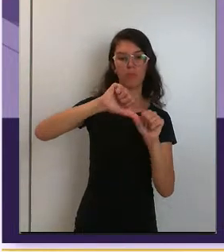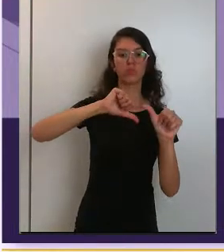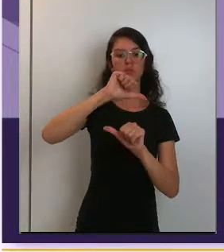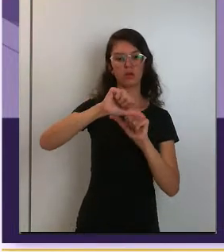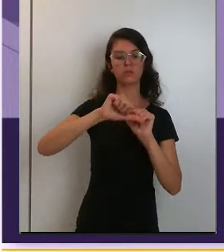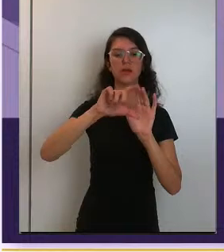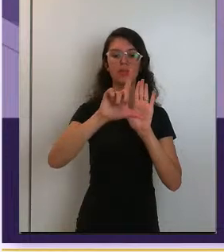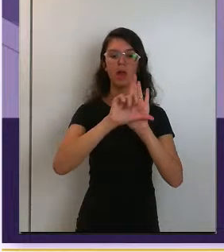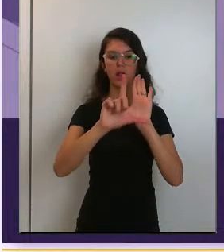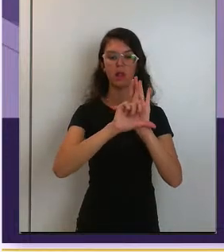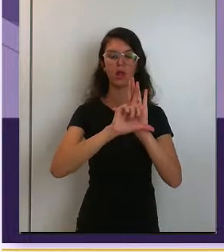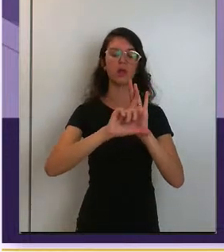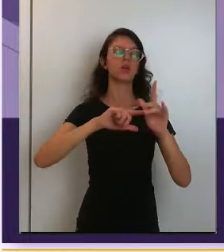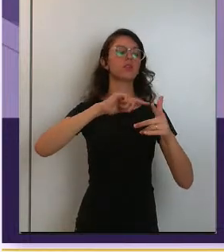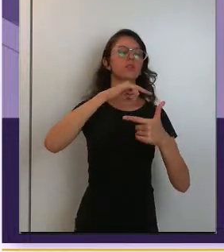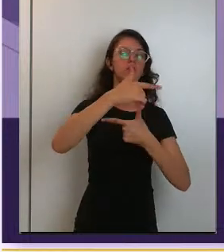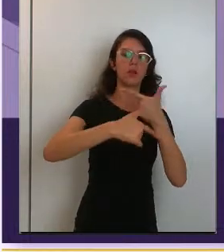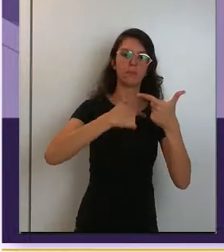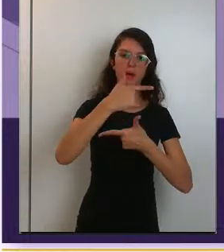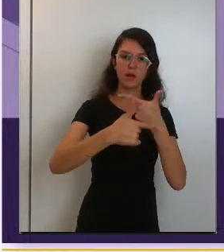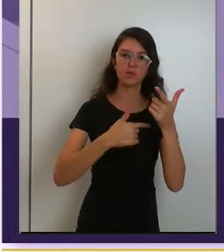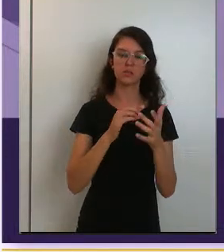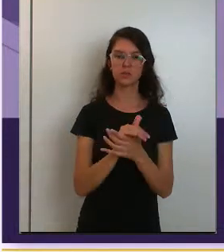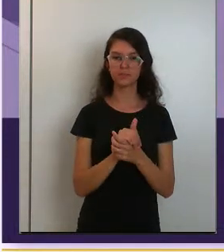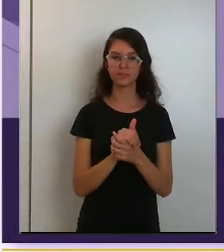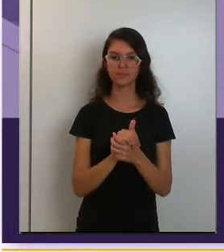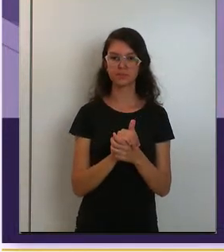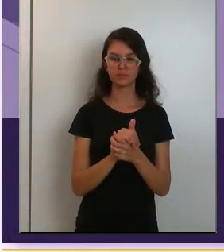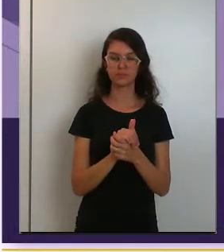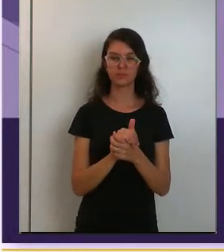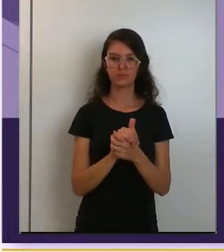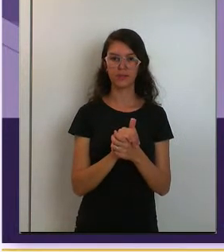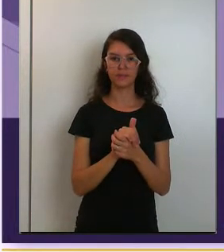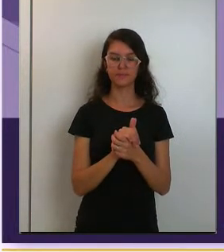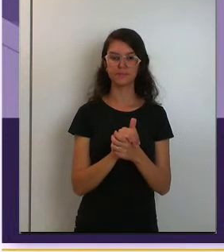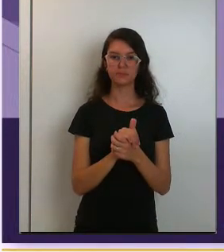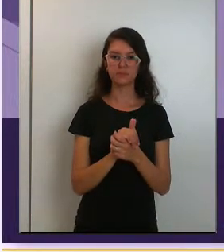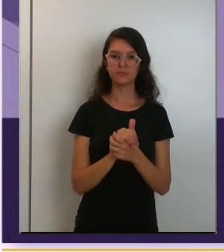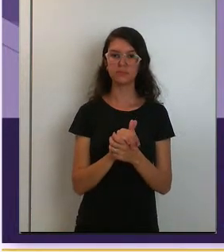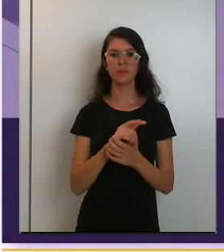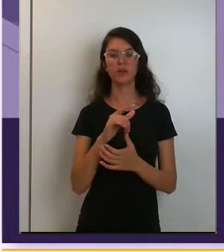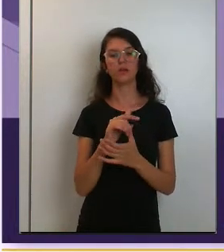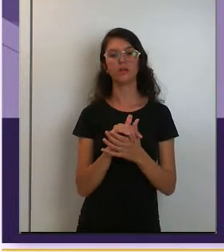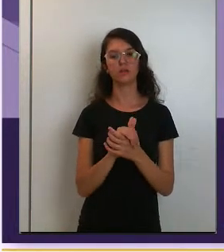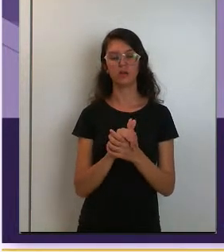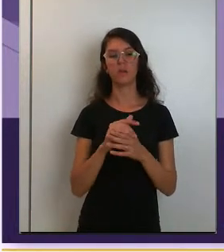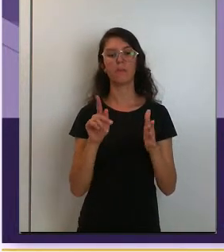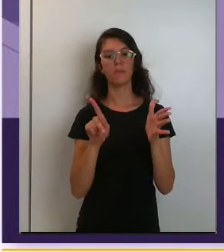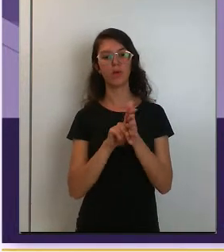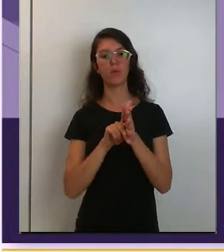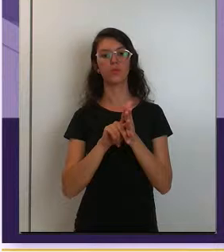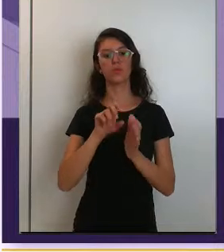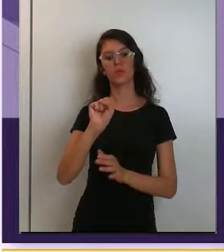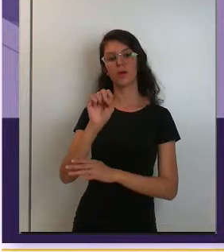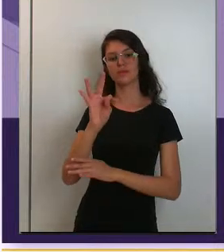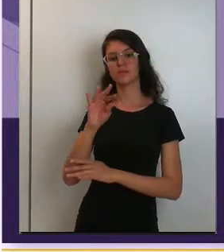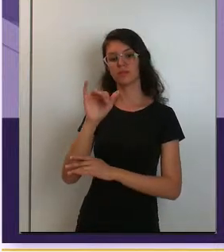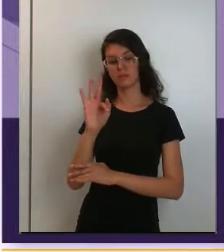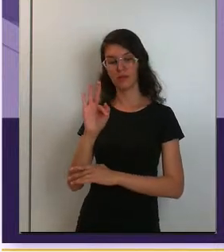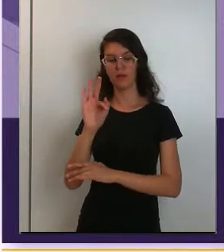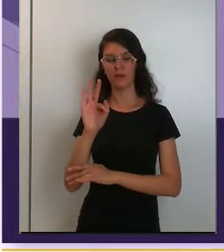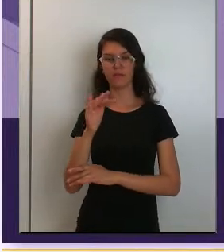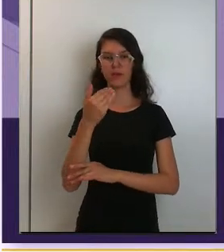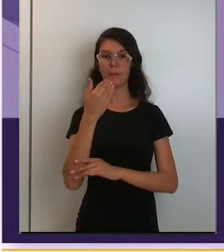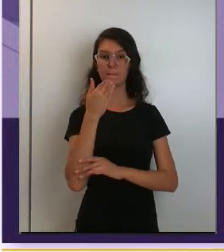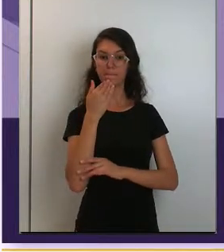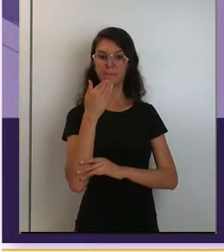que previu, inclusive, né, depois, com o entendimento consolidado no STF, o afastamento